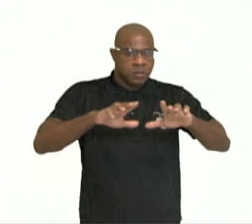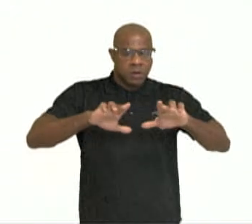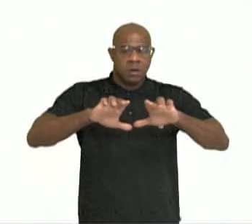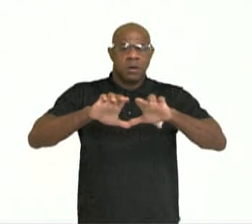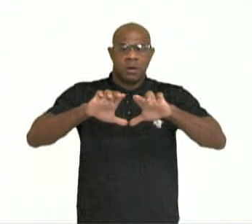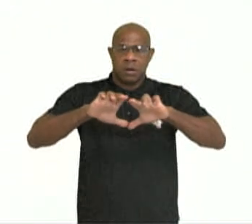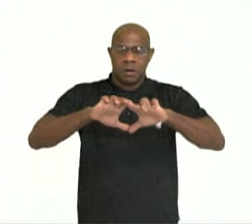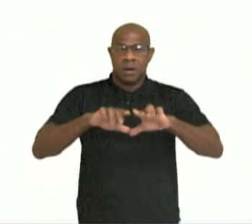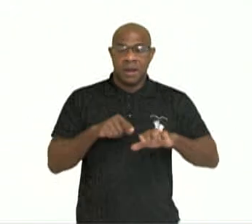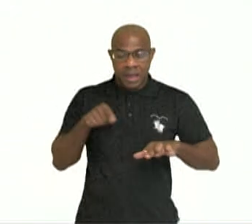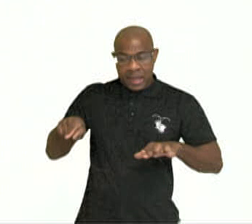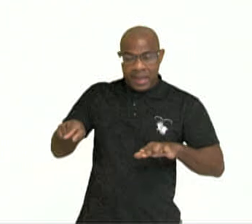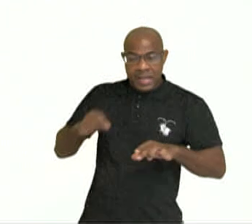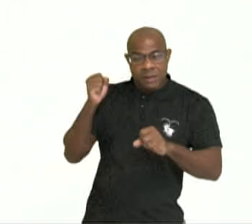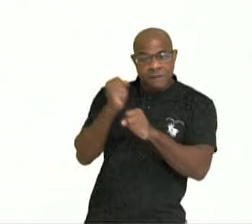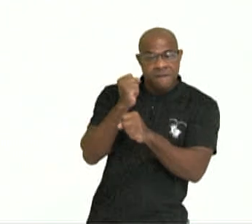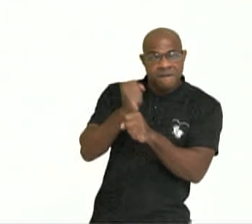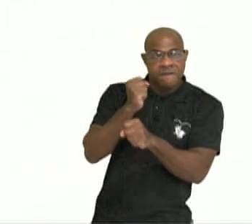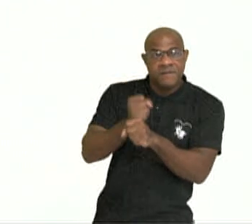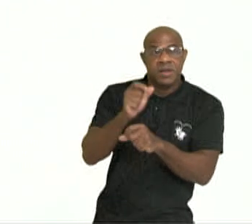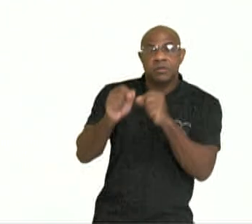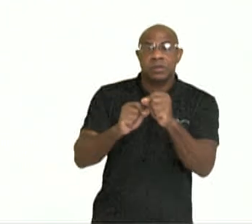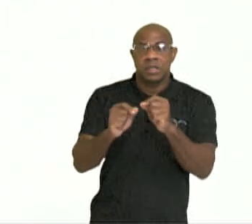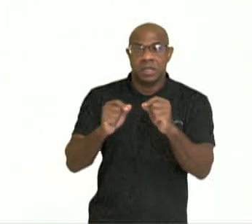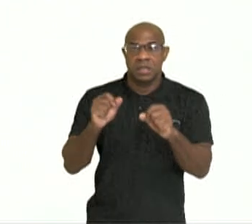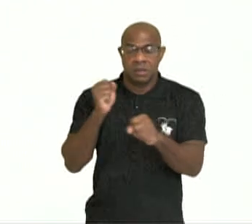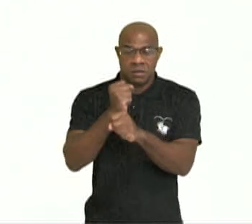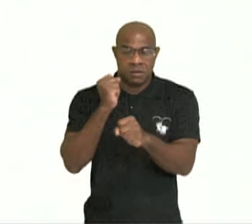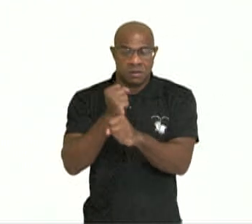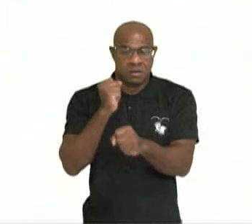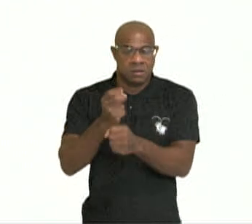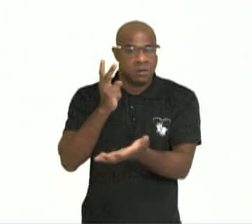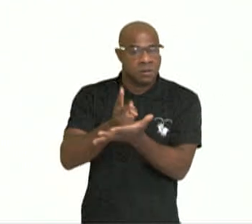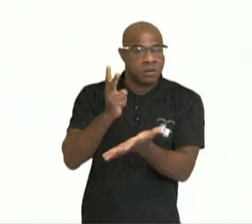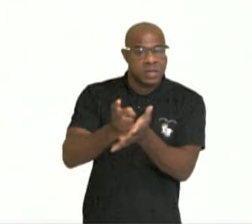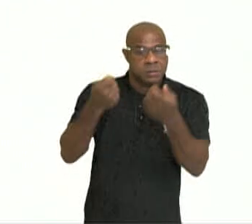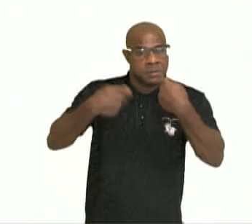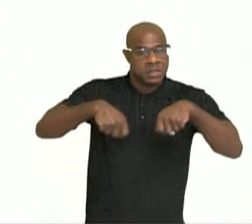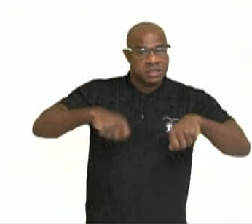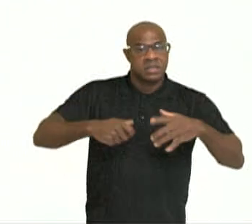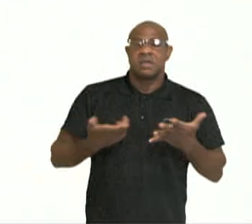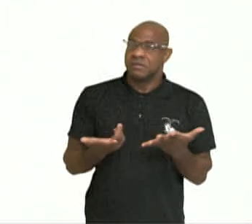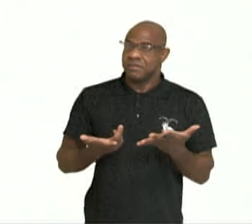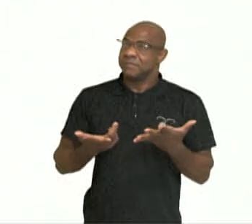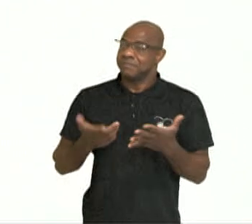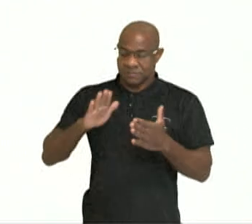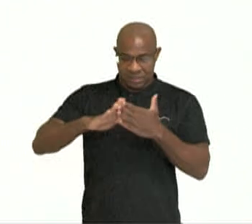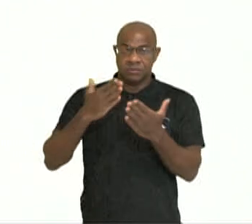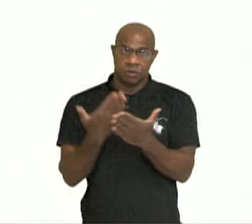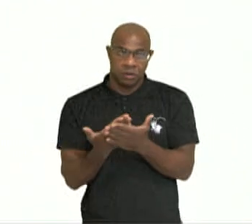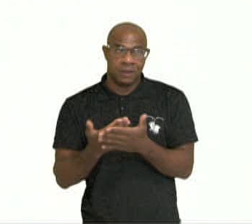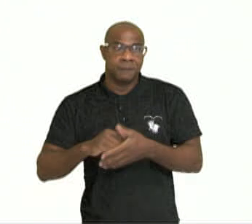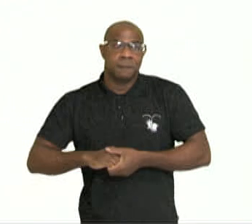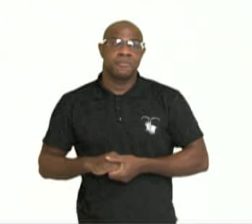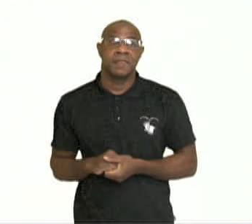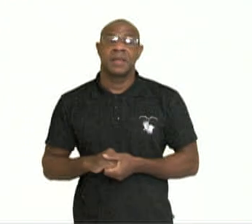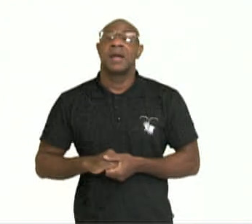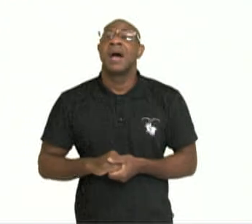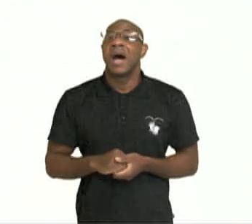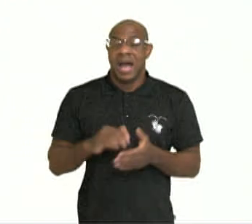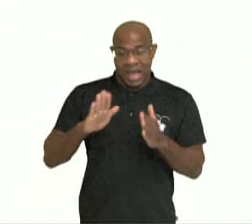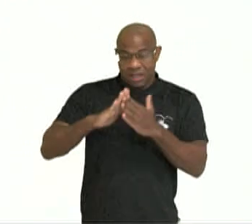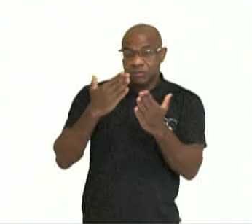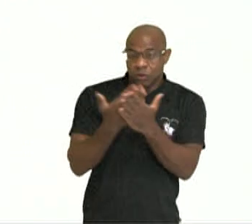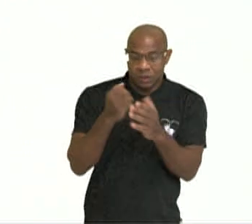construiu uma obra permanente e muito necessária na comunidade. A escola que ganhou um nome